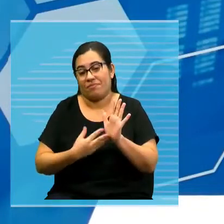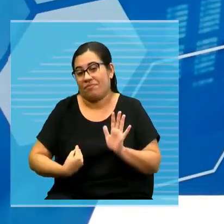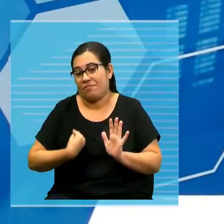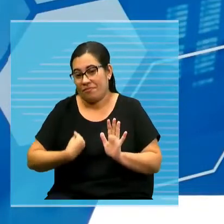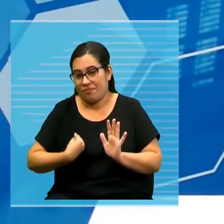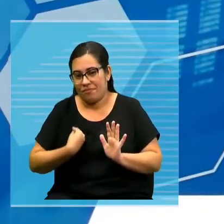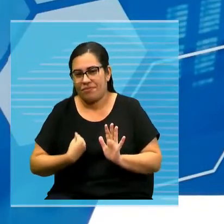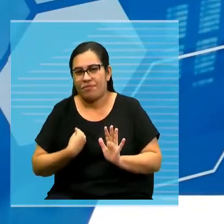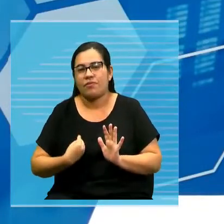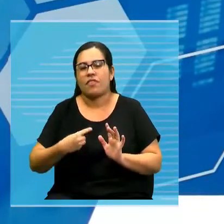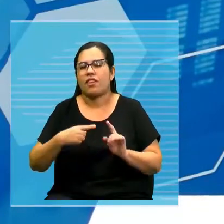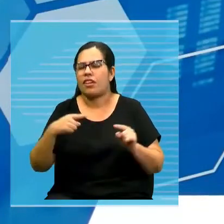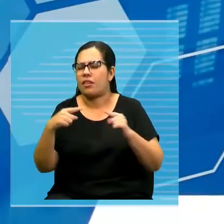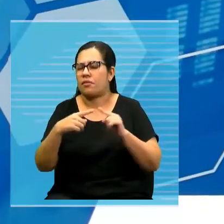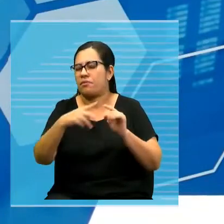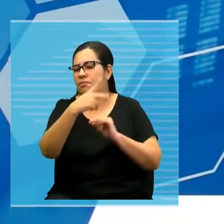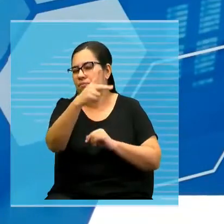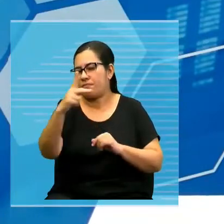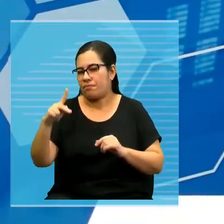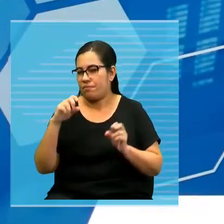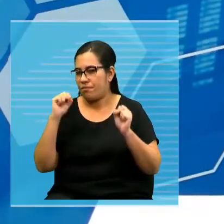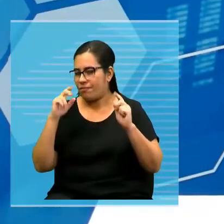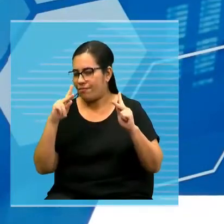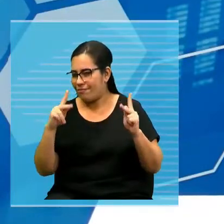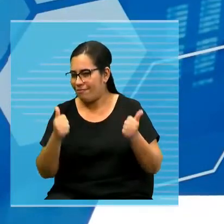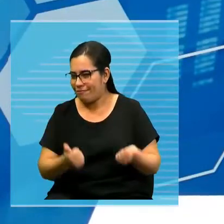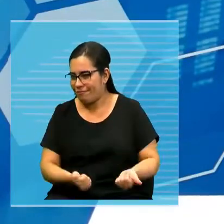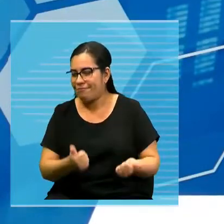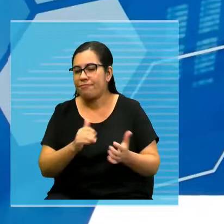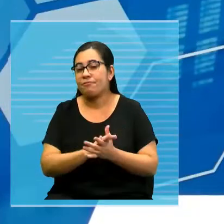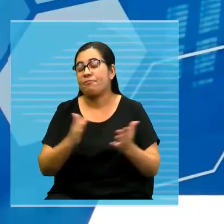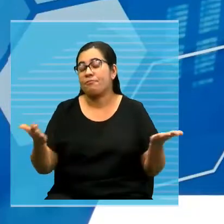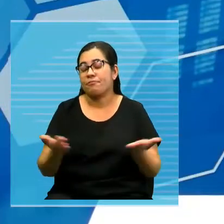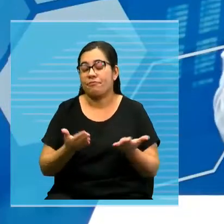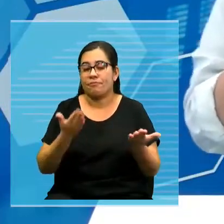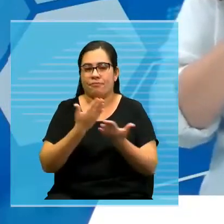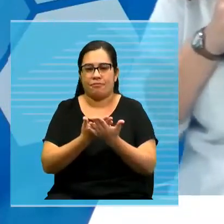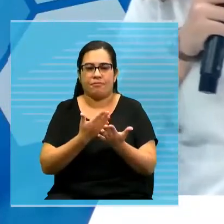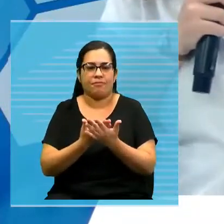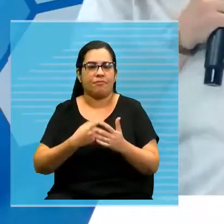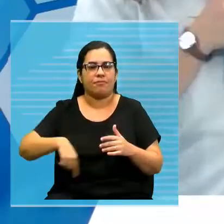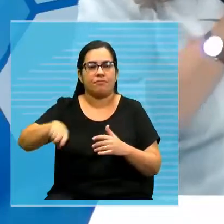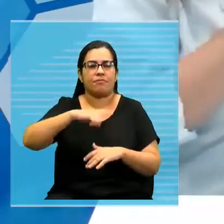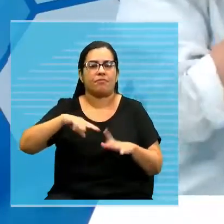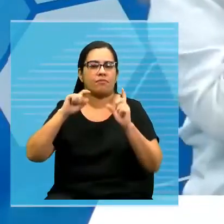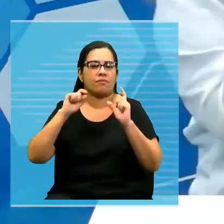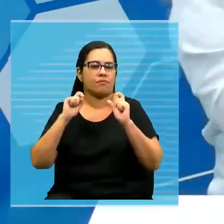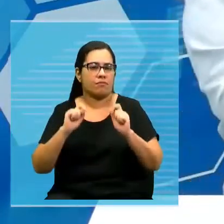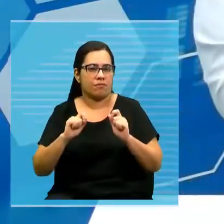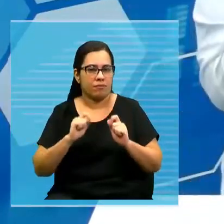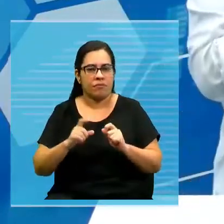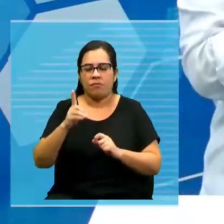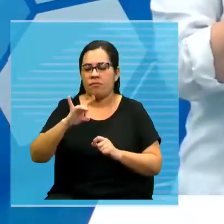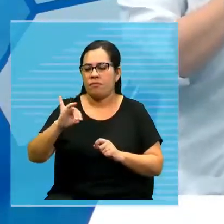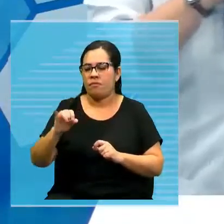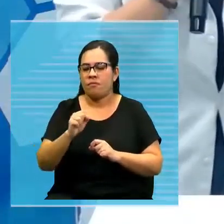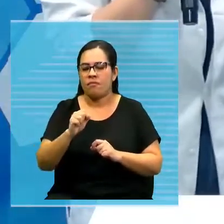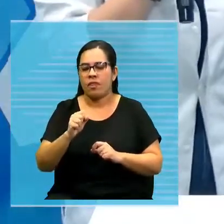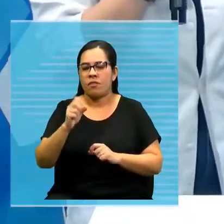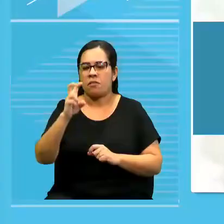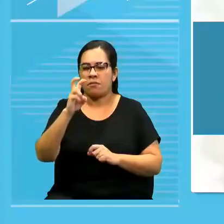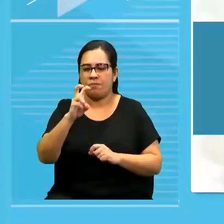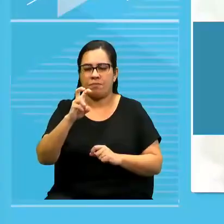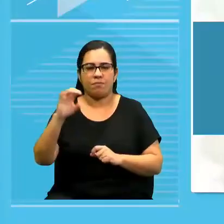uma disciplina pensada para você ok então na nossa aula de hoje a gente dia 5 de outubro